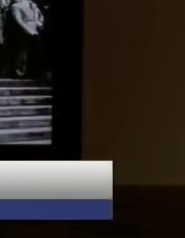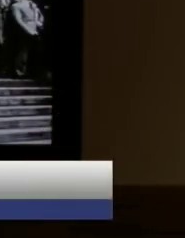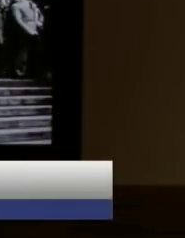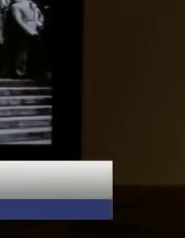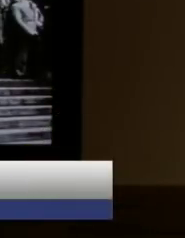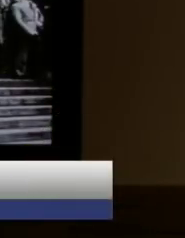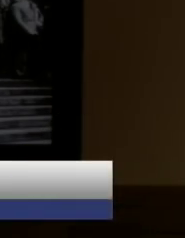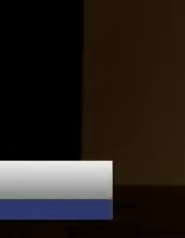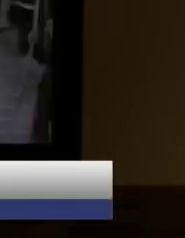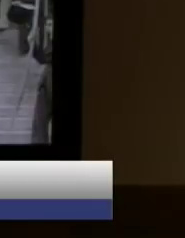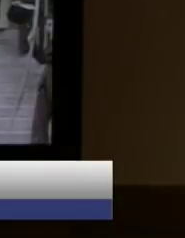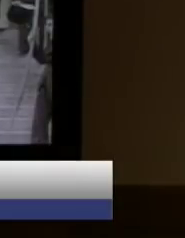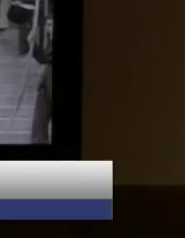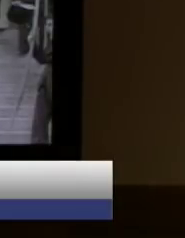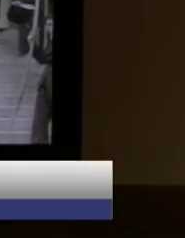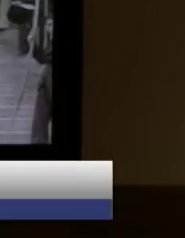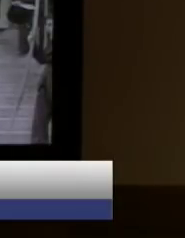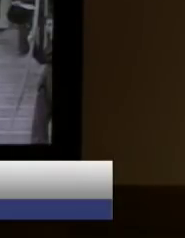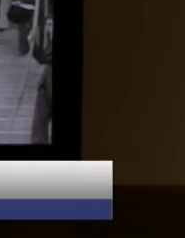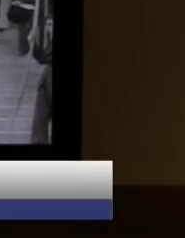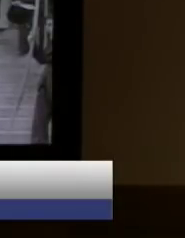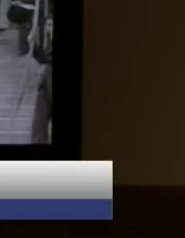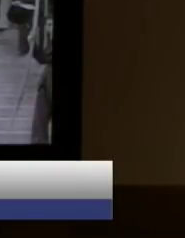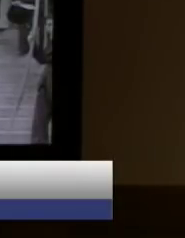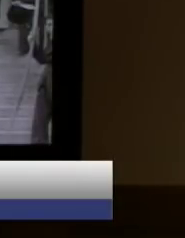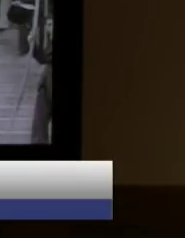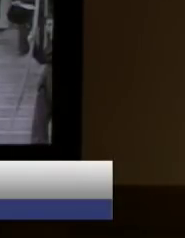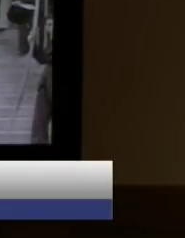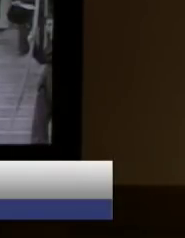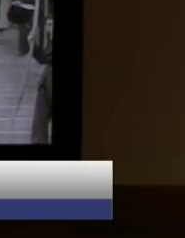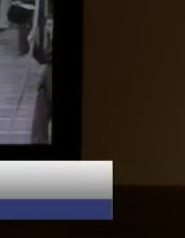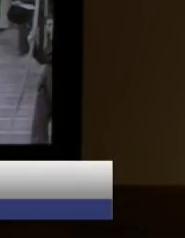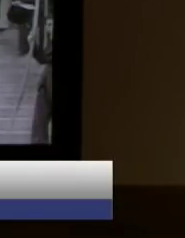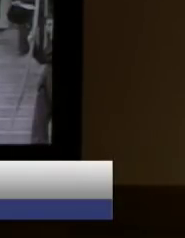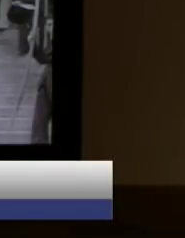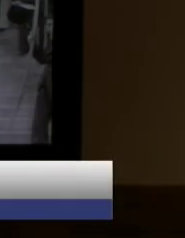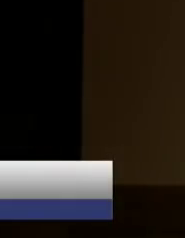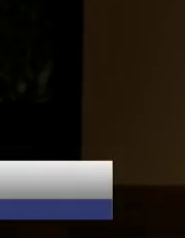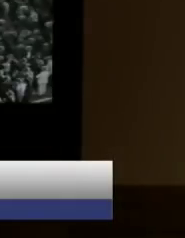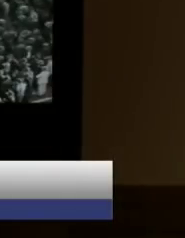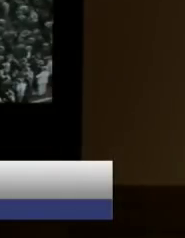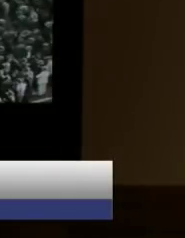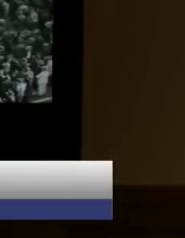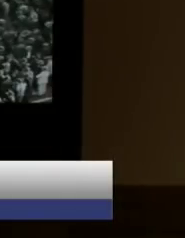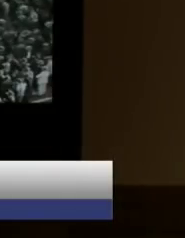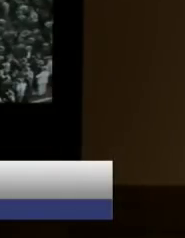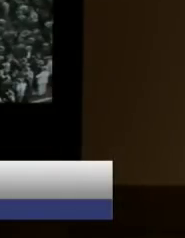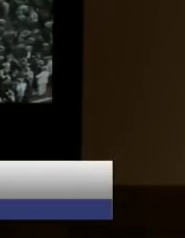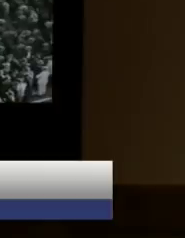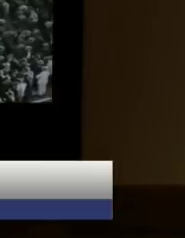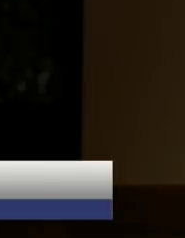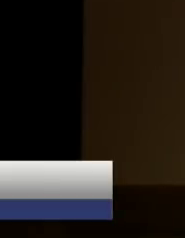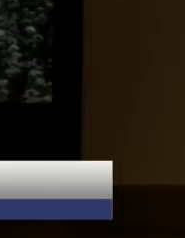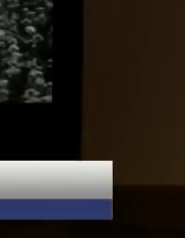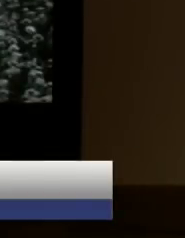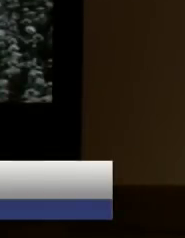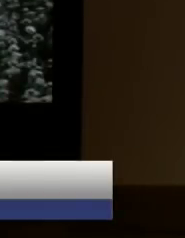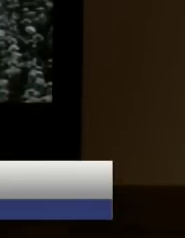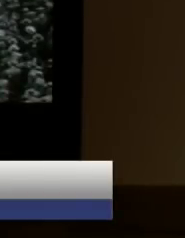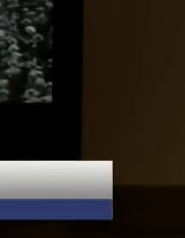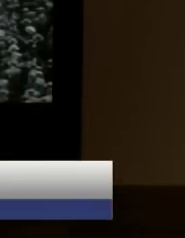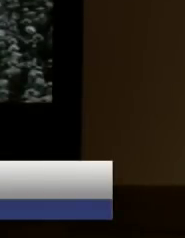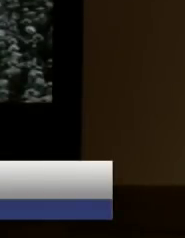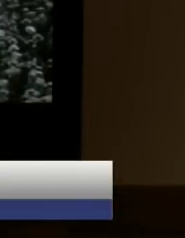Catedral da Sé. porque el trono como